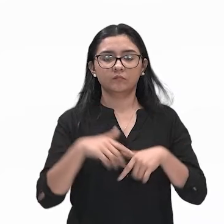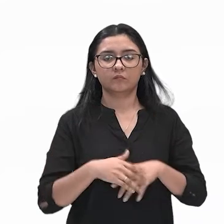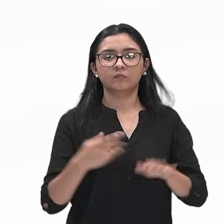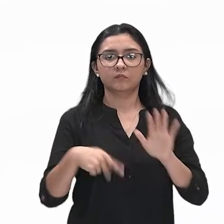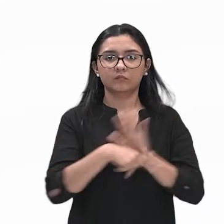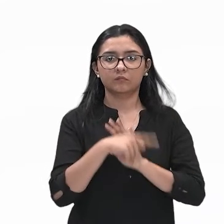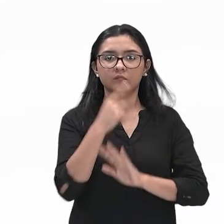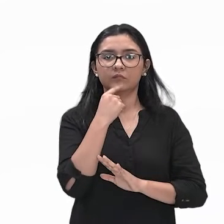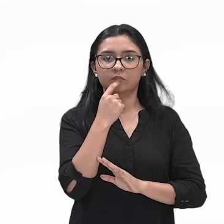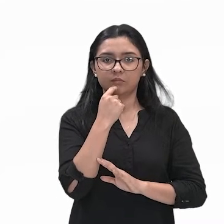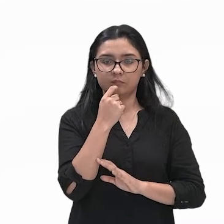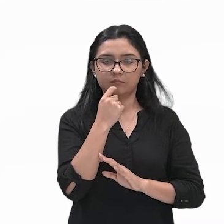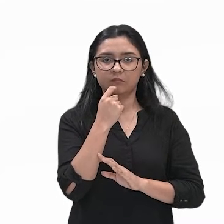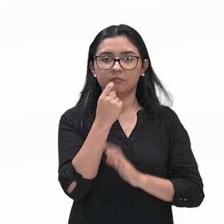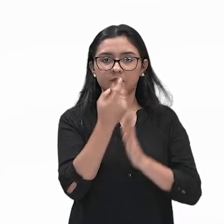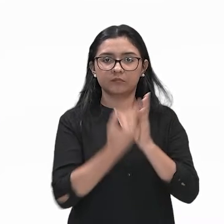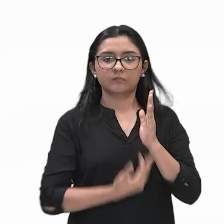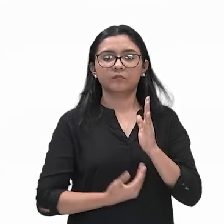sanguíneo e são